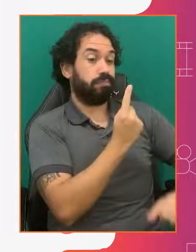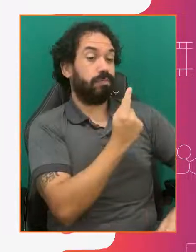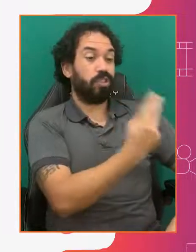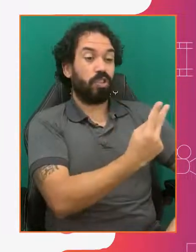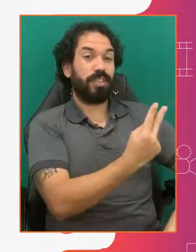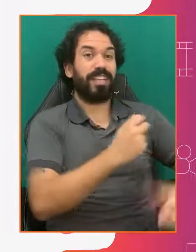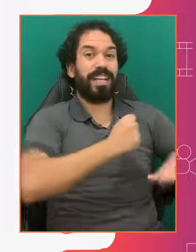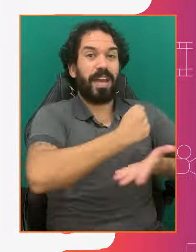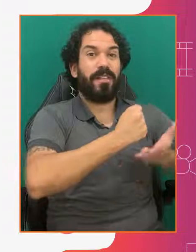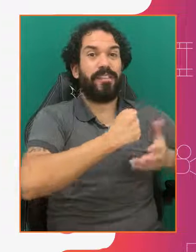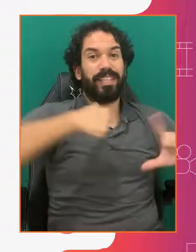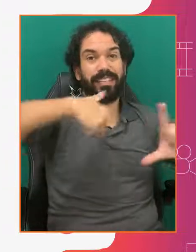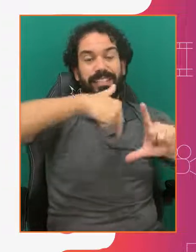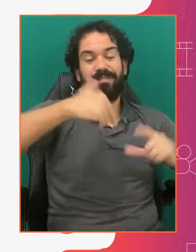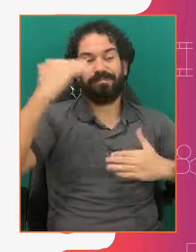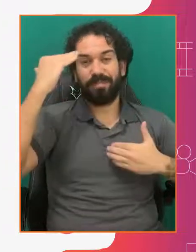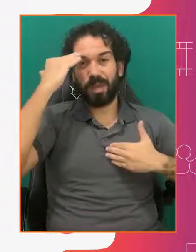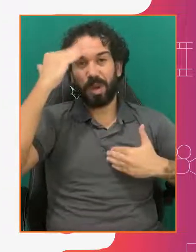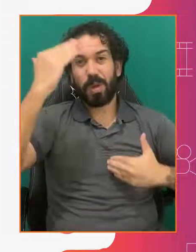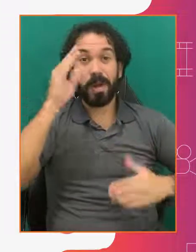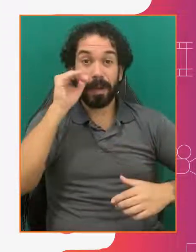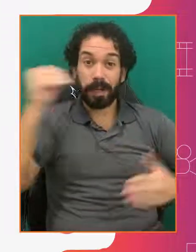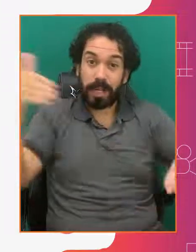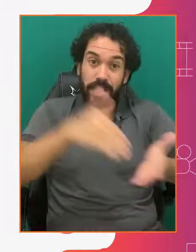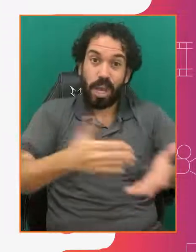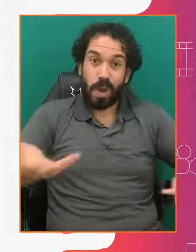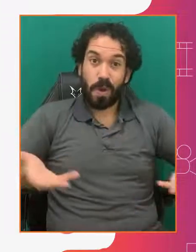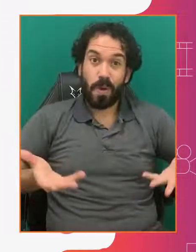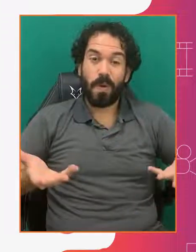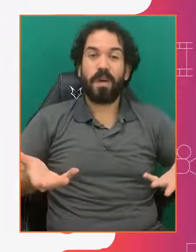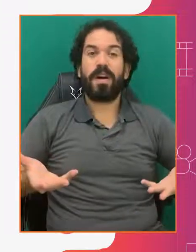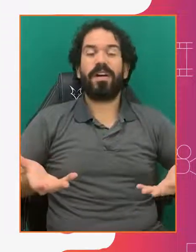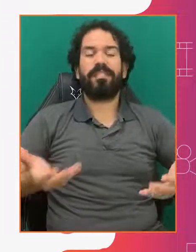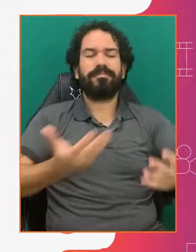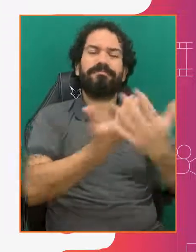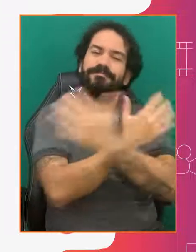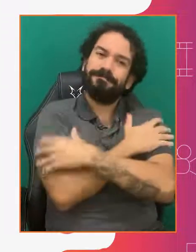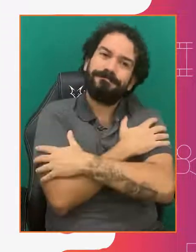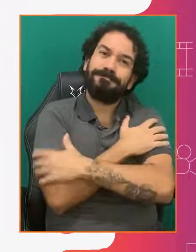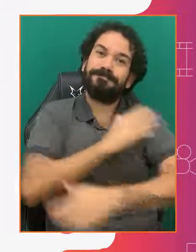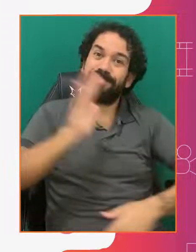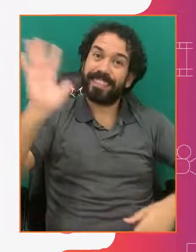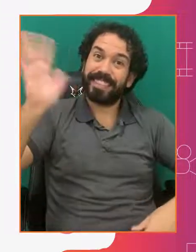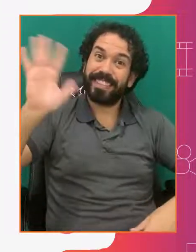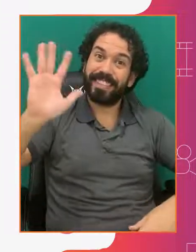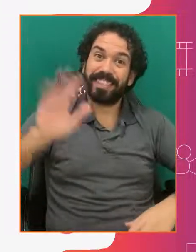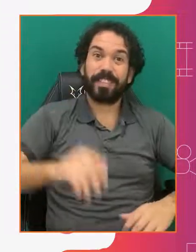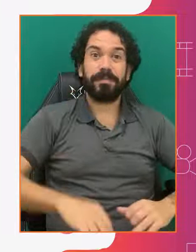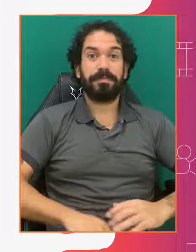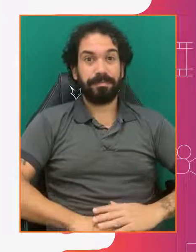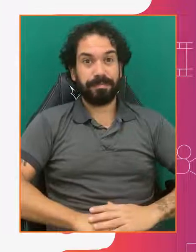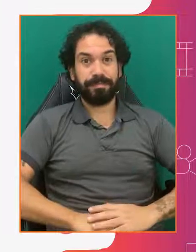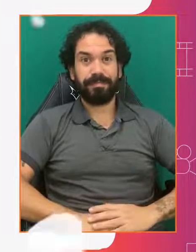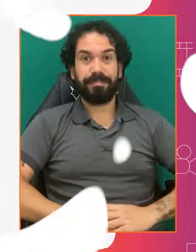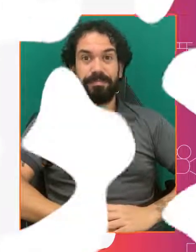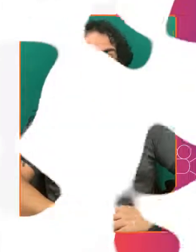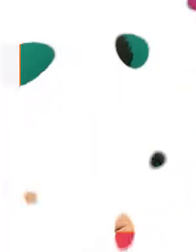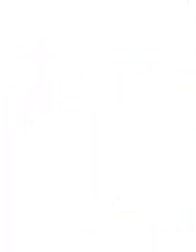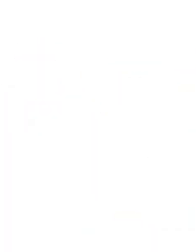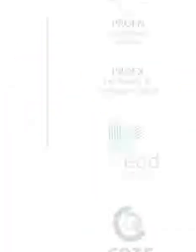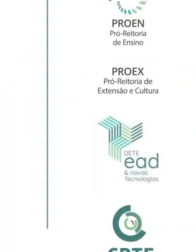12 princípios da animação. Obrigada por estarem comigo até aqui, um abração e até mais!